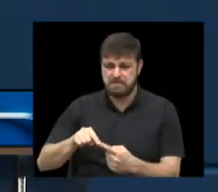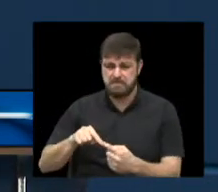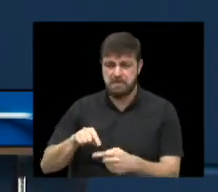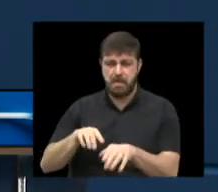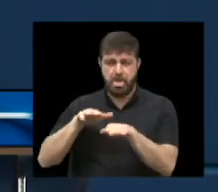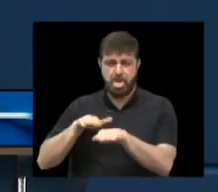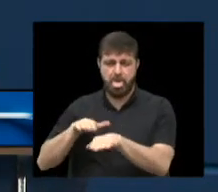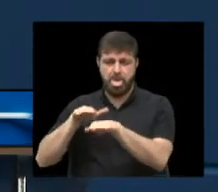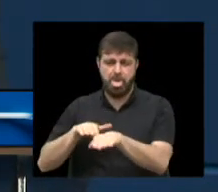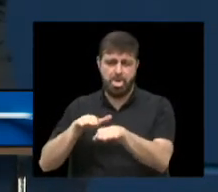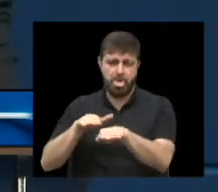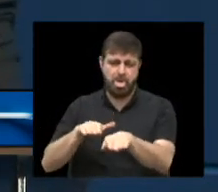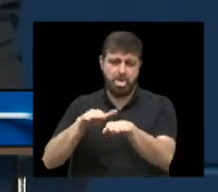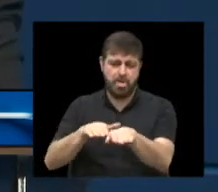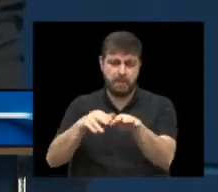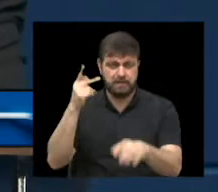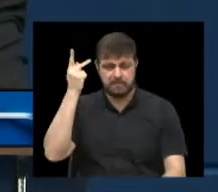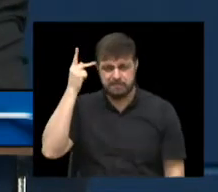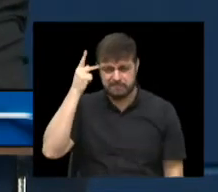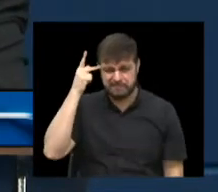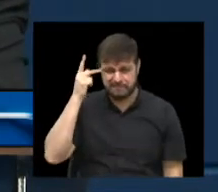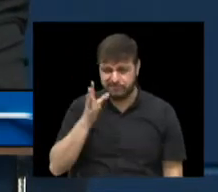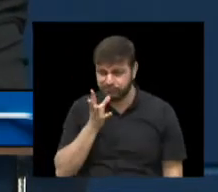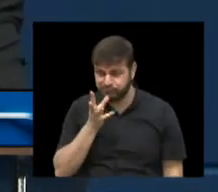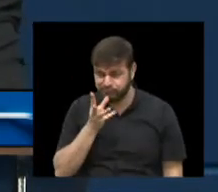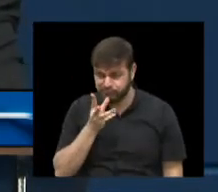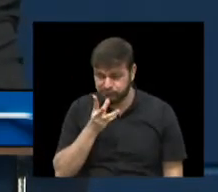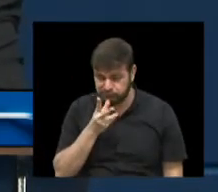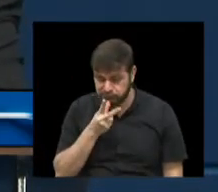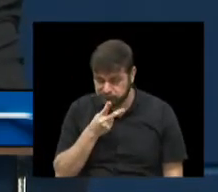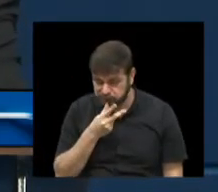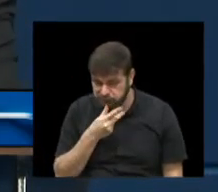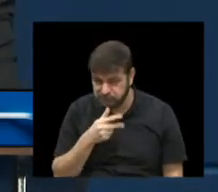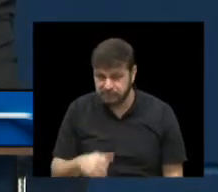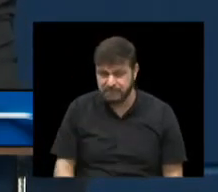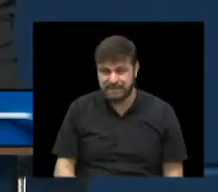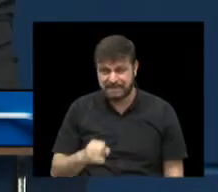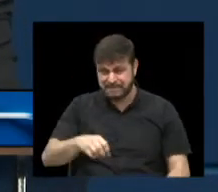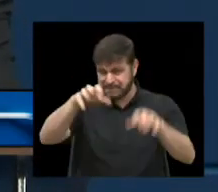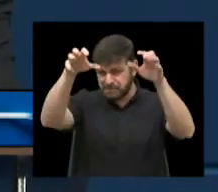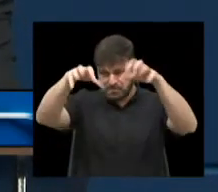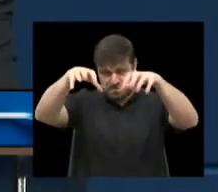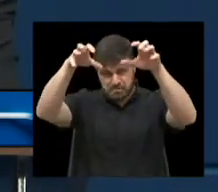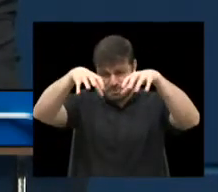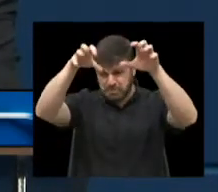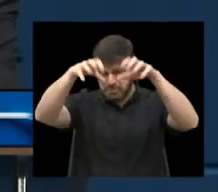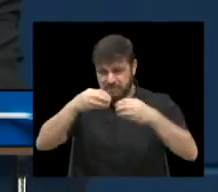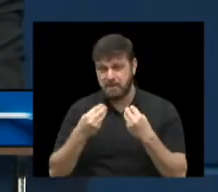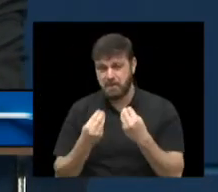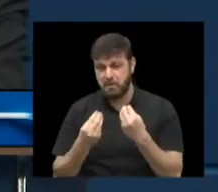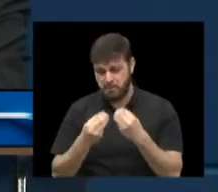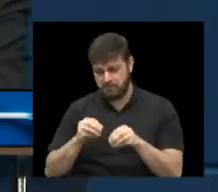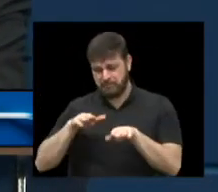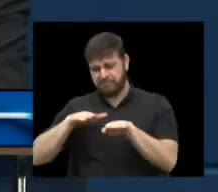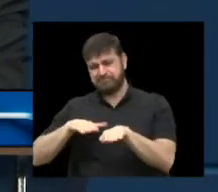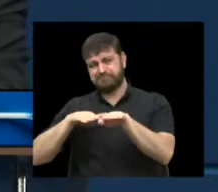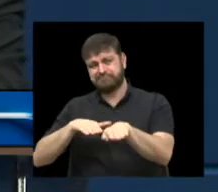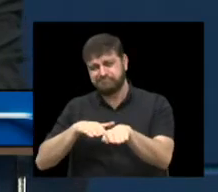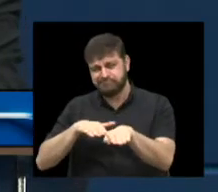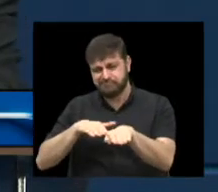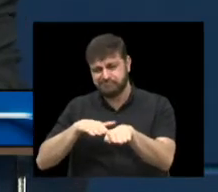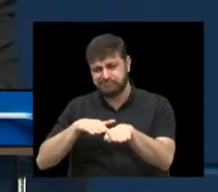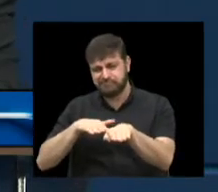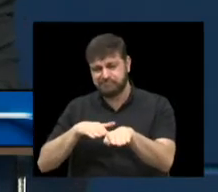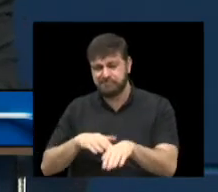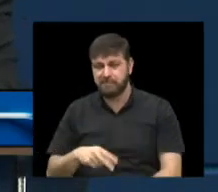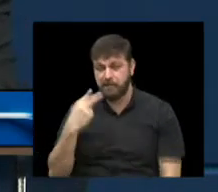São Paulo, né? Você, quando a gente vai para São Paulo, se a gente se chover, né, pega aquele congestionamento, né, de